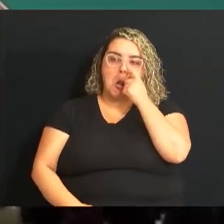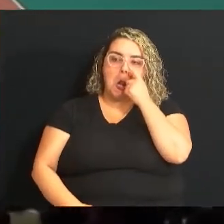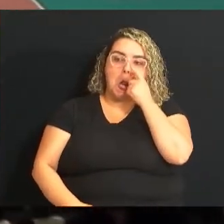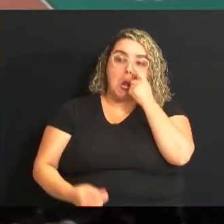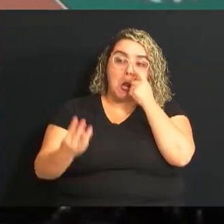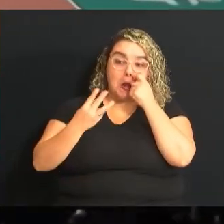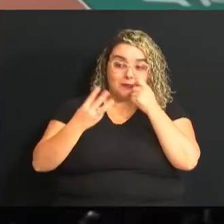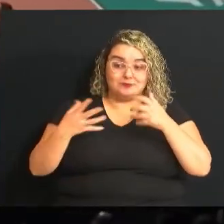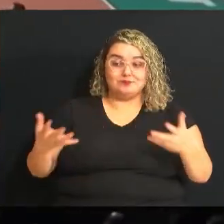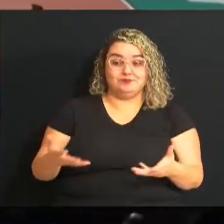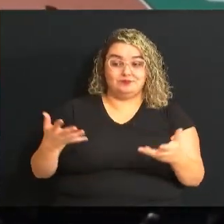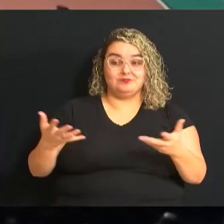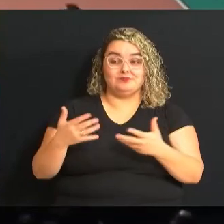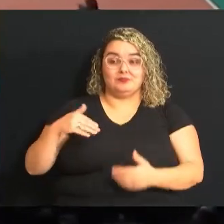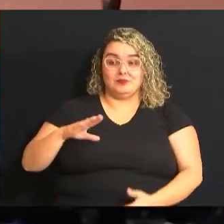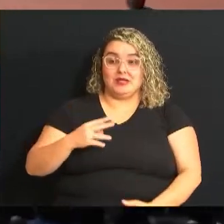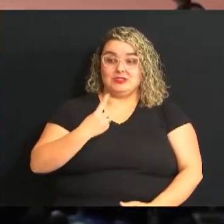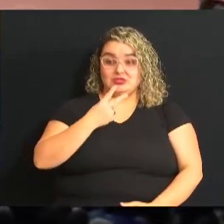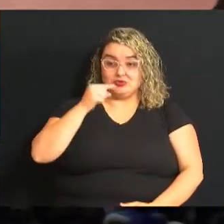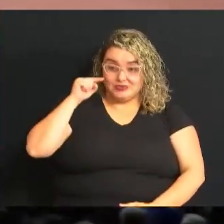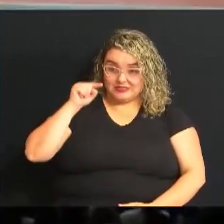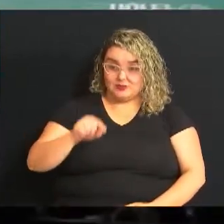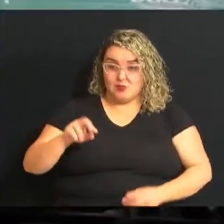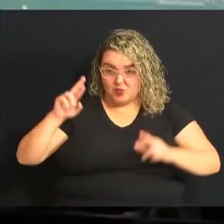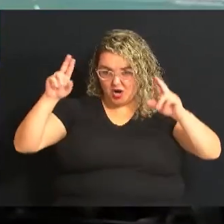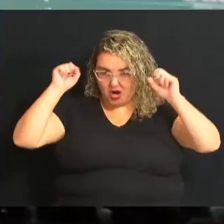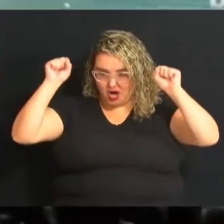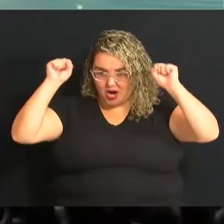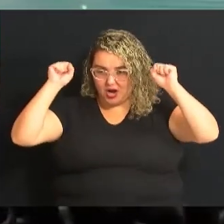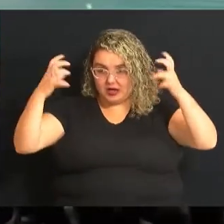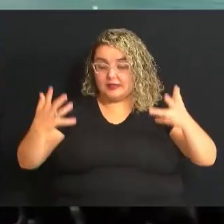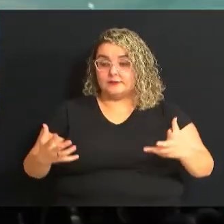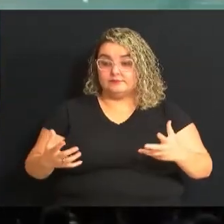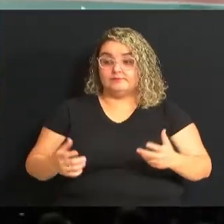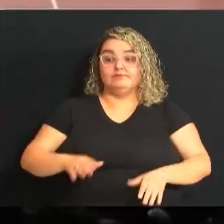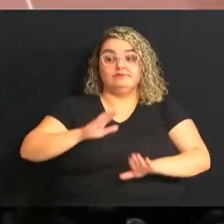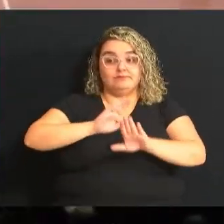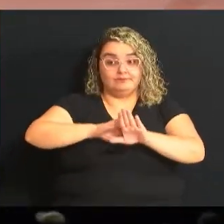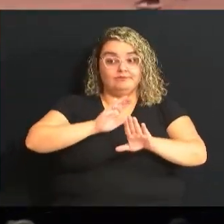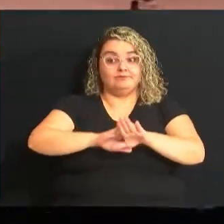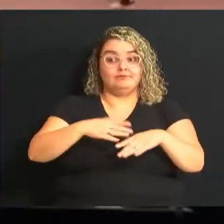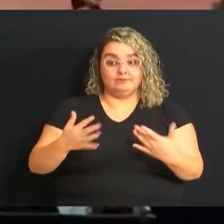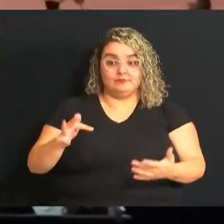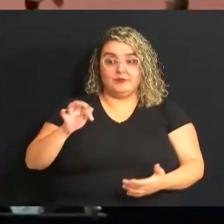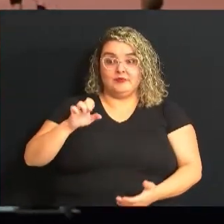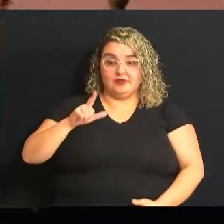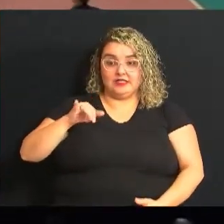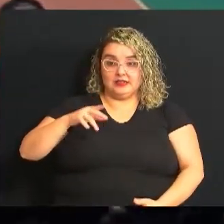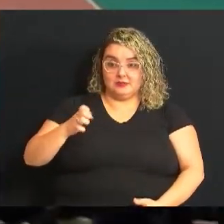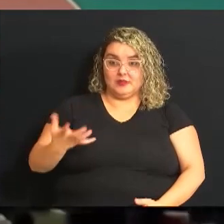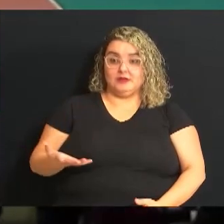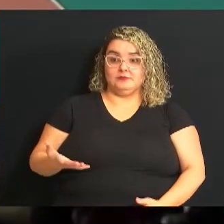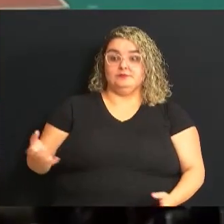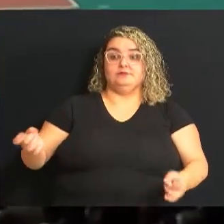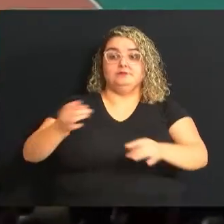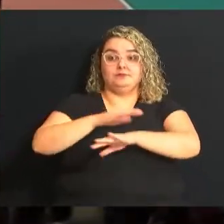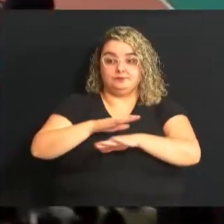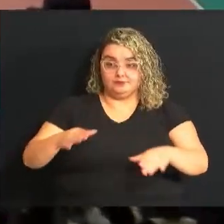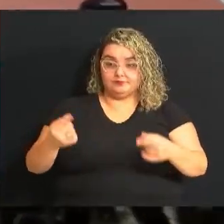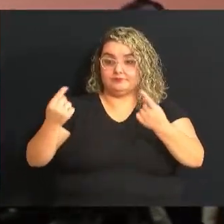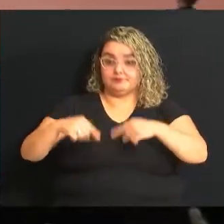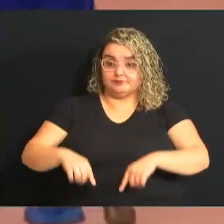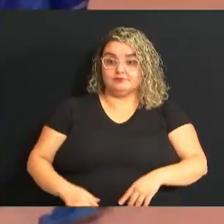proposta, ela será agora discutida em primeira discussão. E essa identificação é